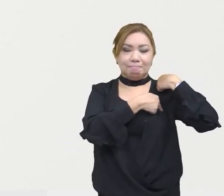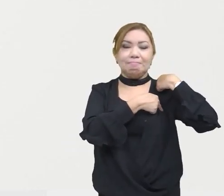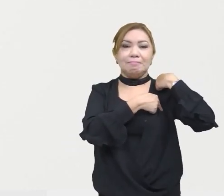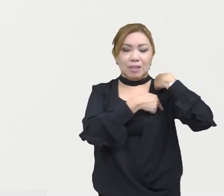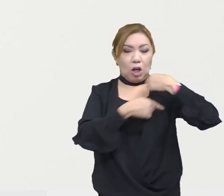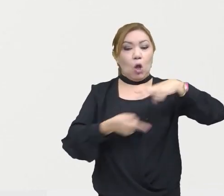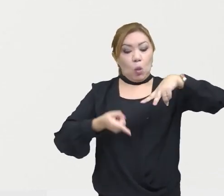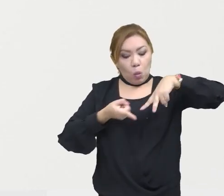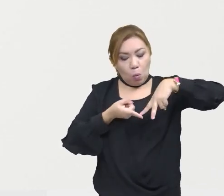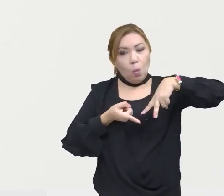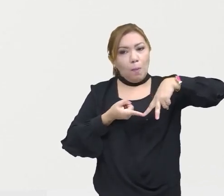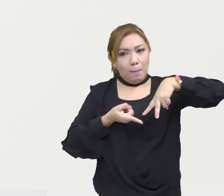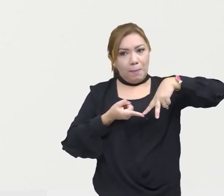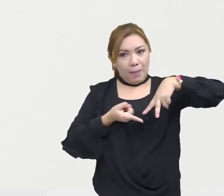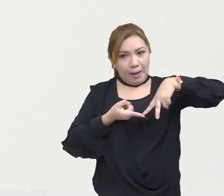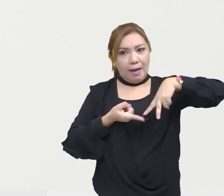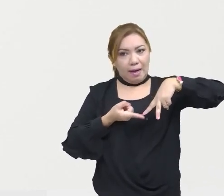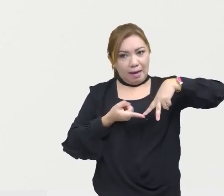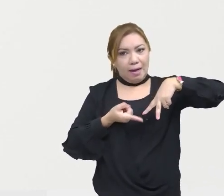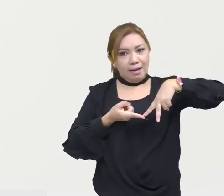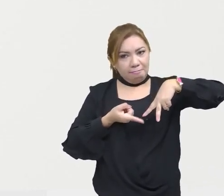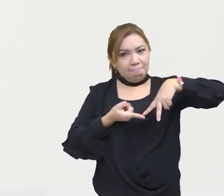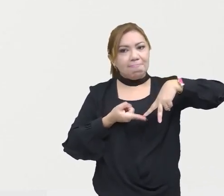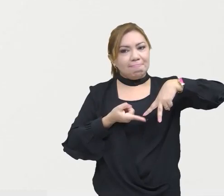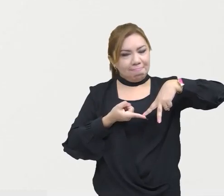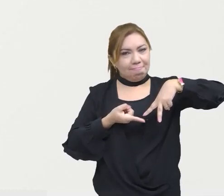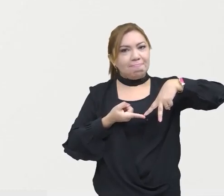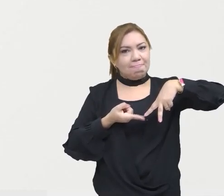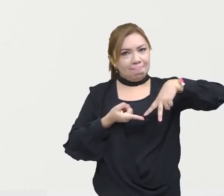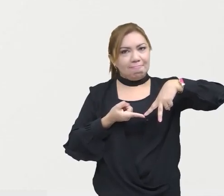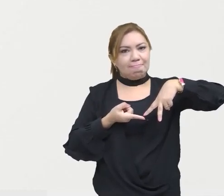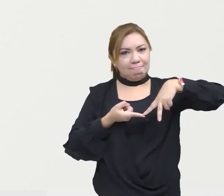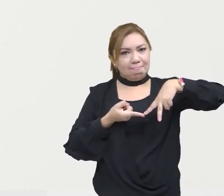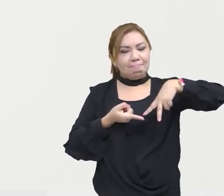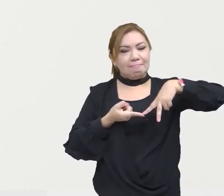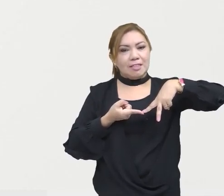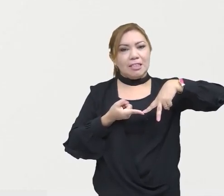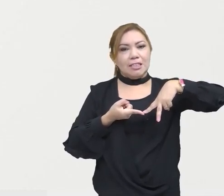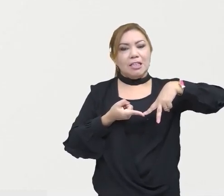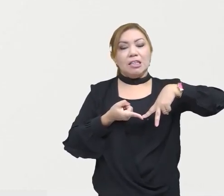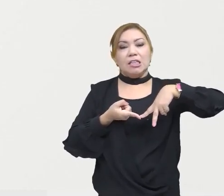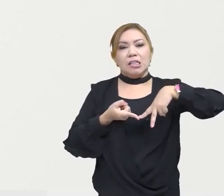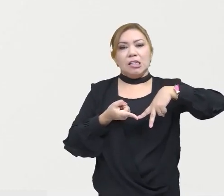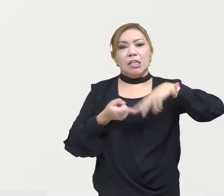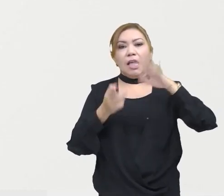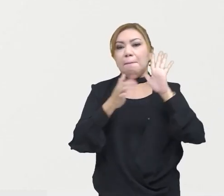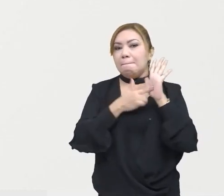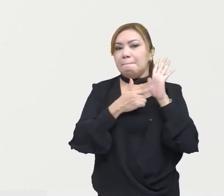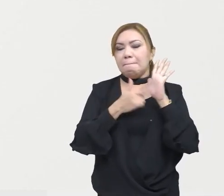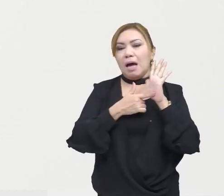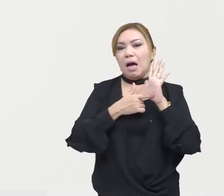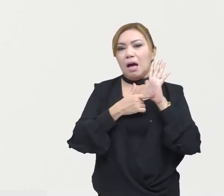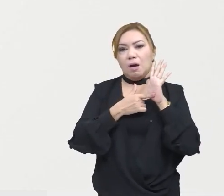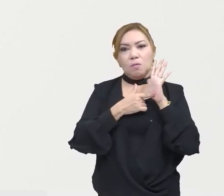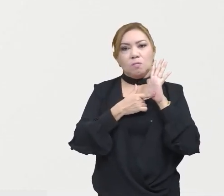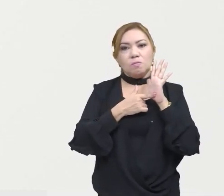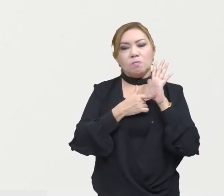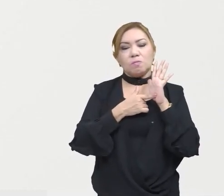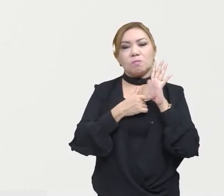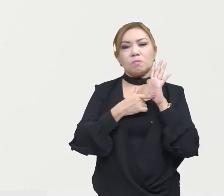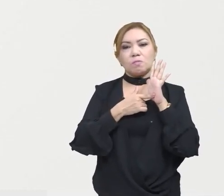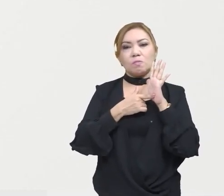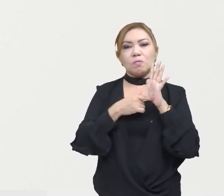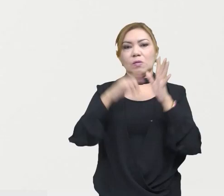É, no pé também soa. O suor contribui para a manutenção da temperatura do corpo e para